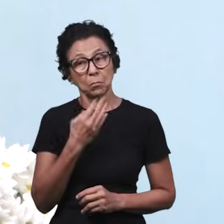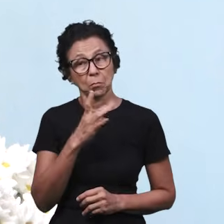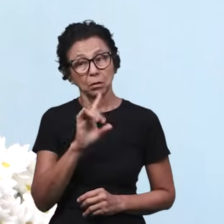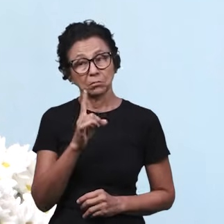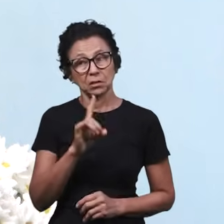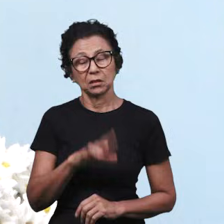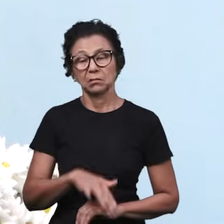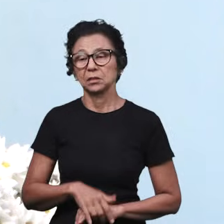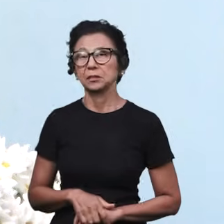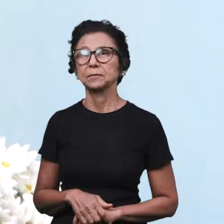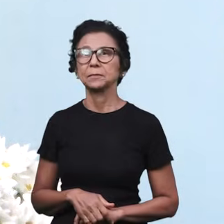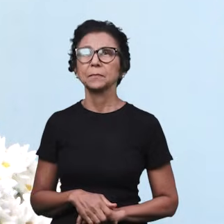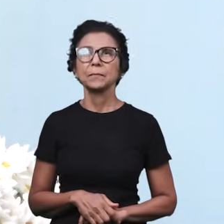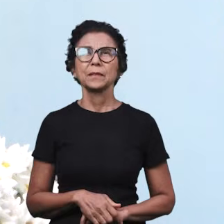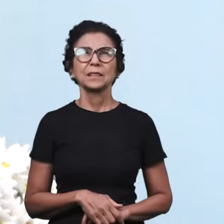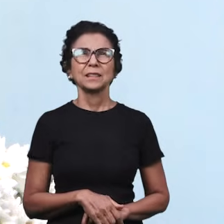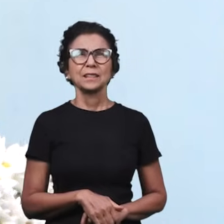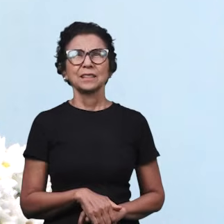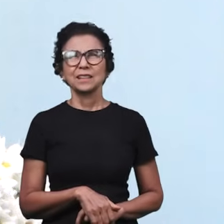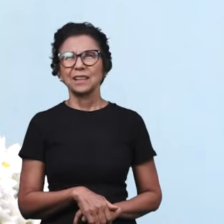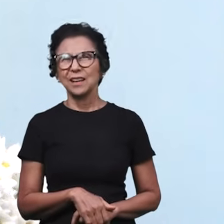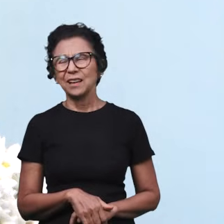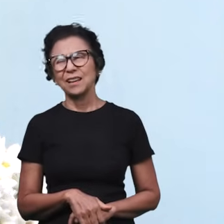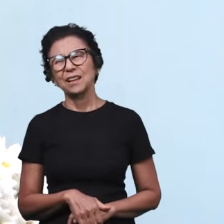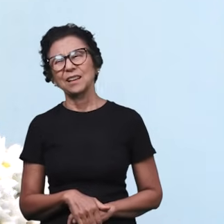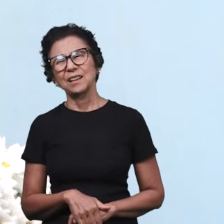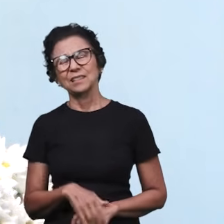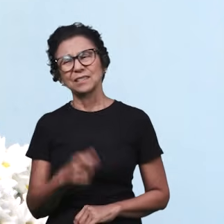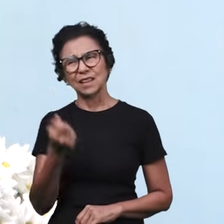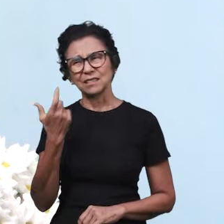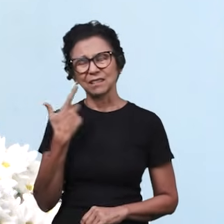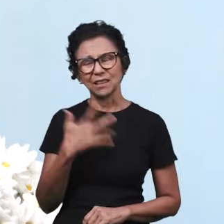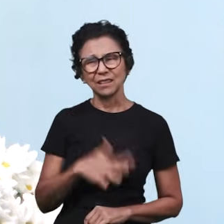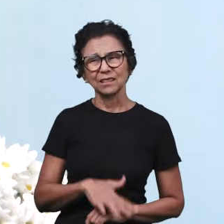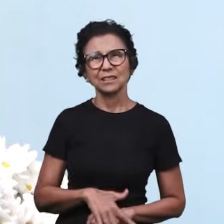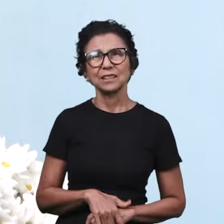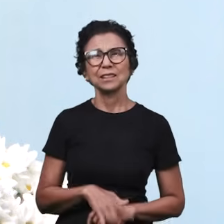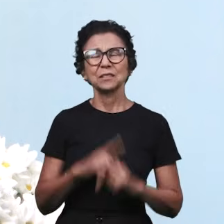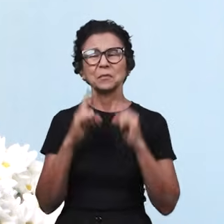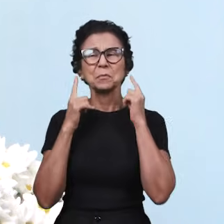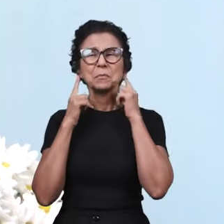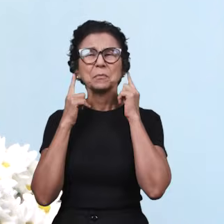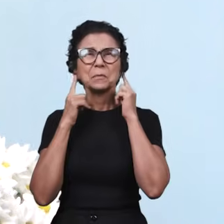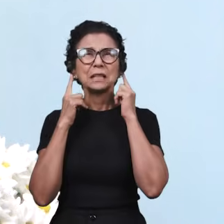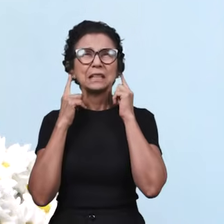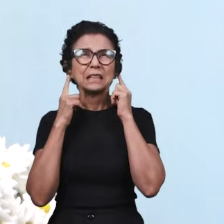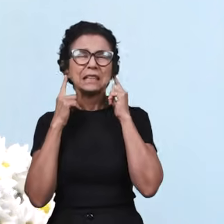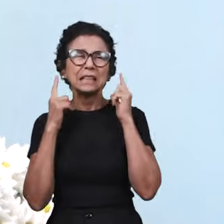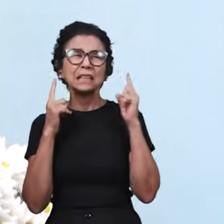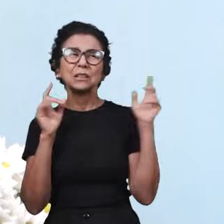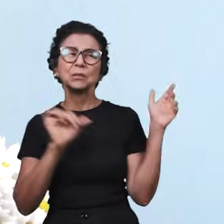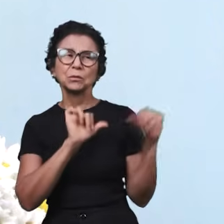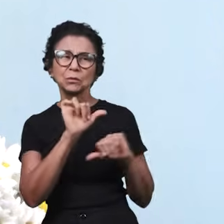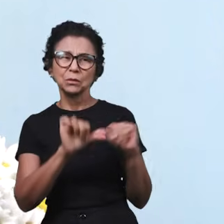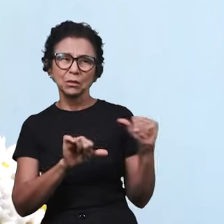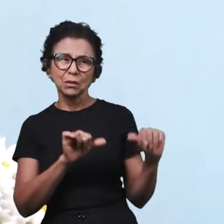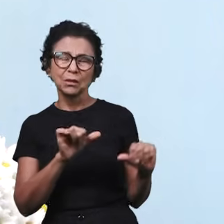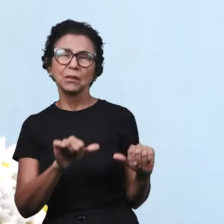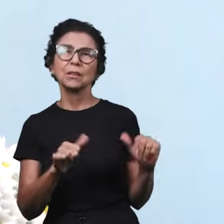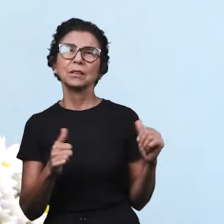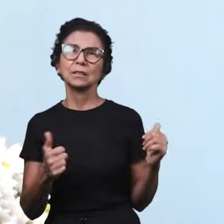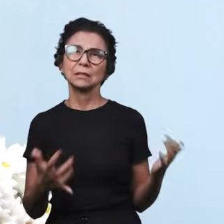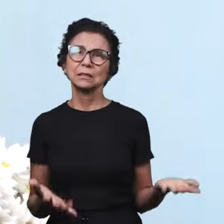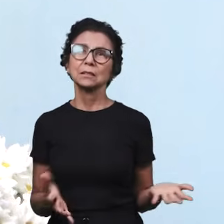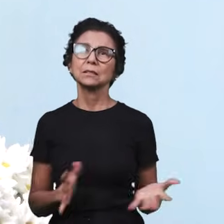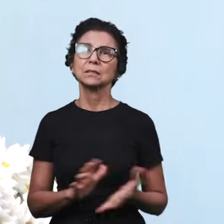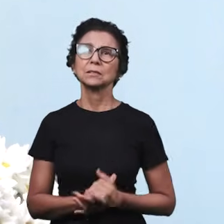troca, essa roupa não tá legal, ajusta sabe, o cabelo, tá mostrando. Faz assim. O brinco, vai lá e troca esse brinco que tá, chamando a